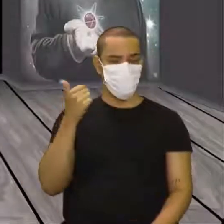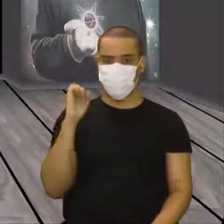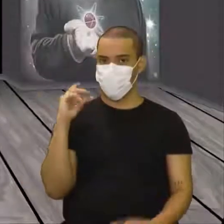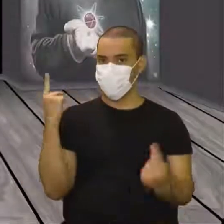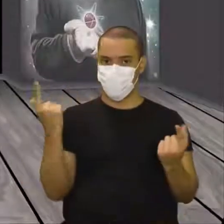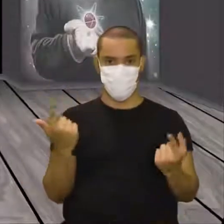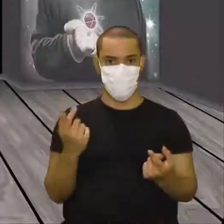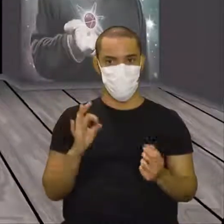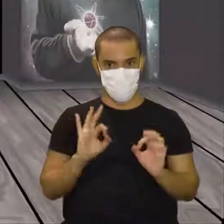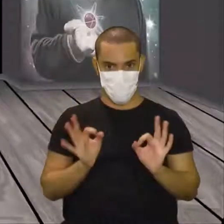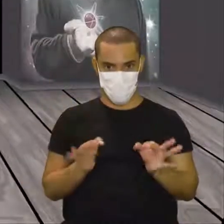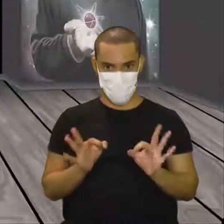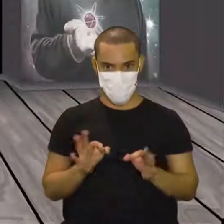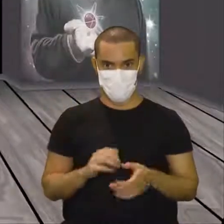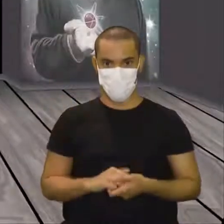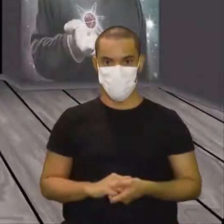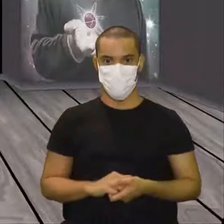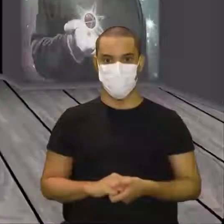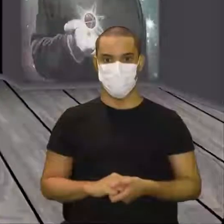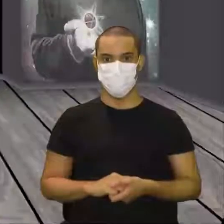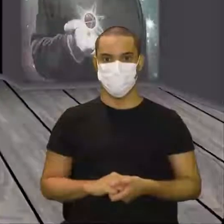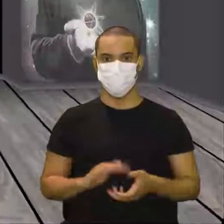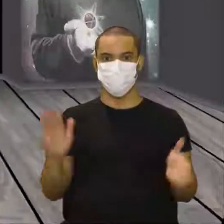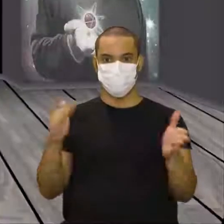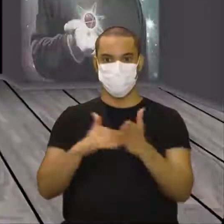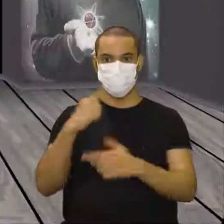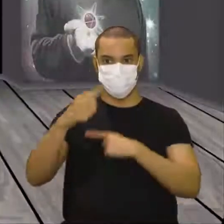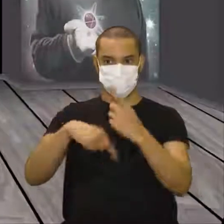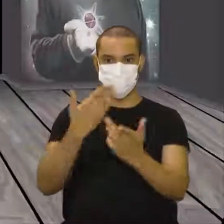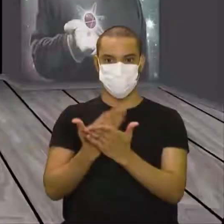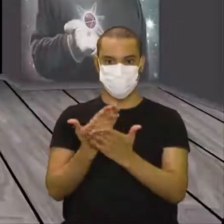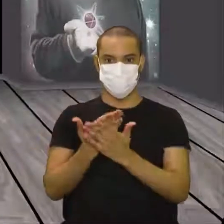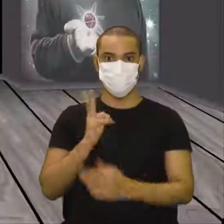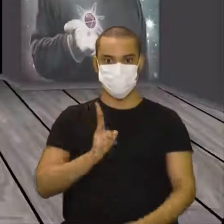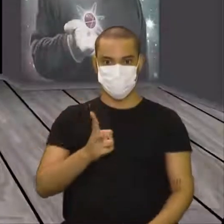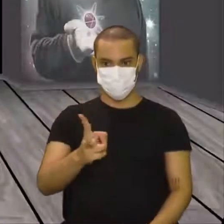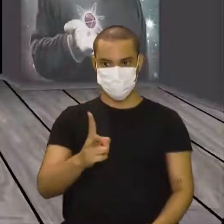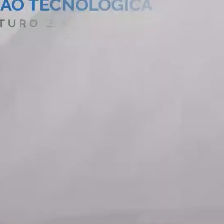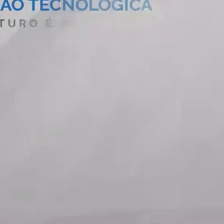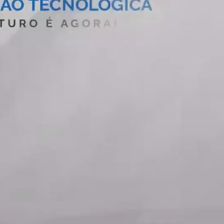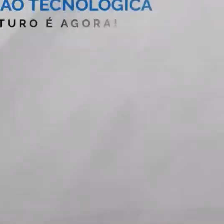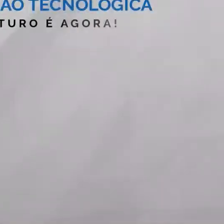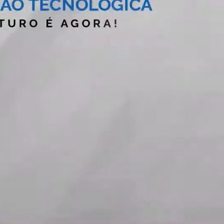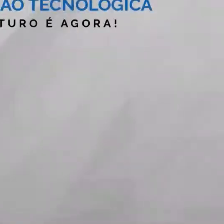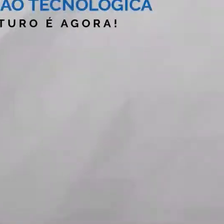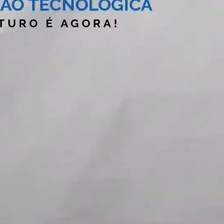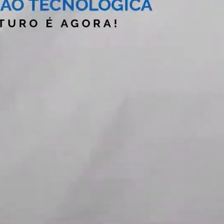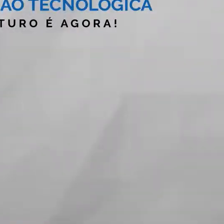certo? Então, pessoal, até daqui a pouco. A aula continua.